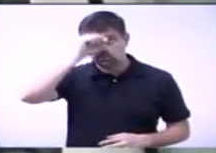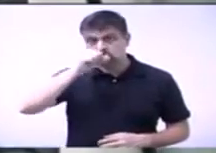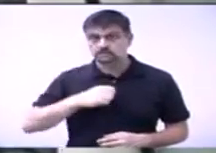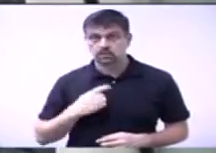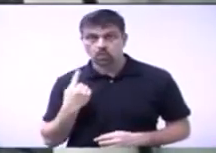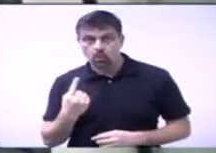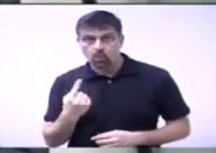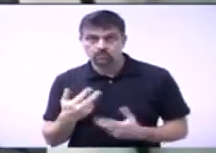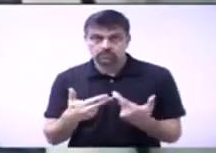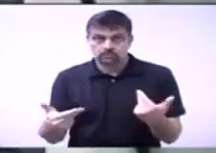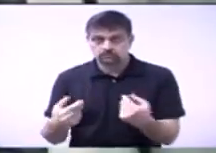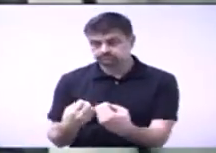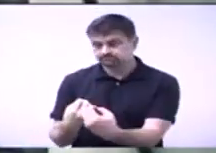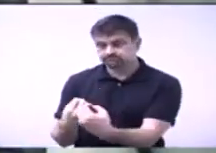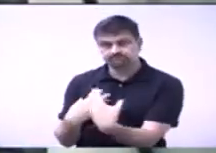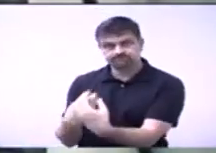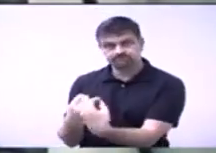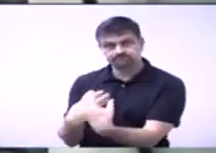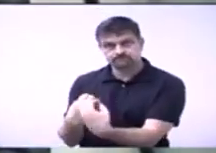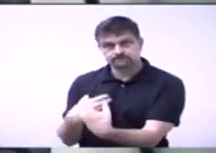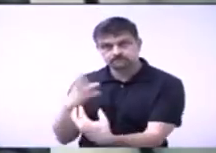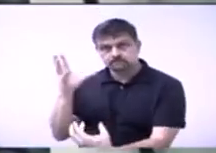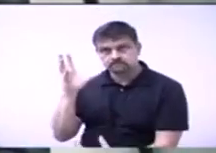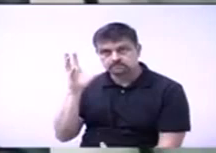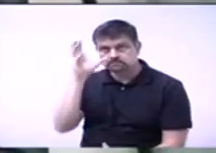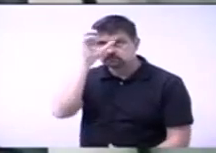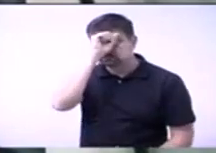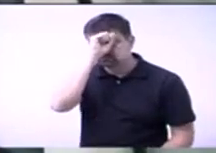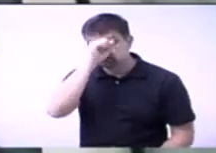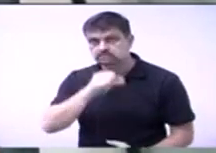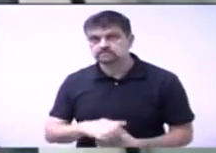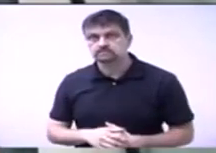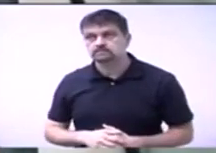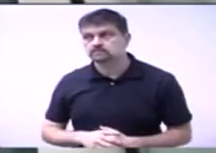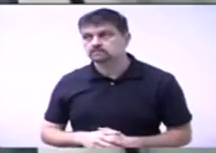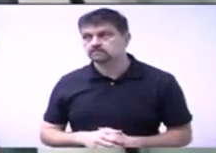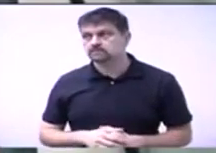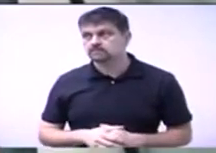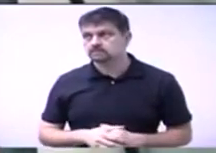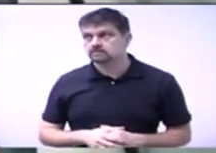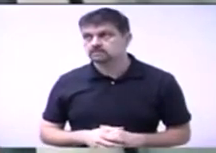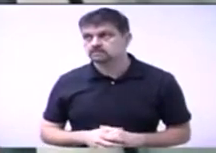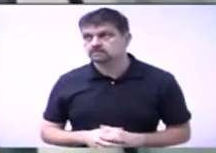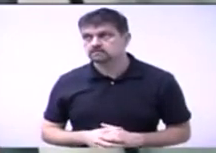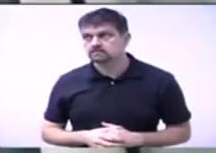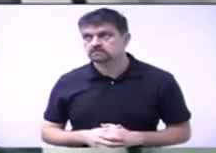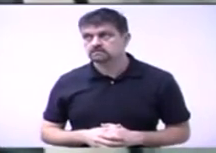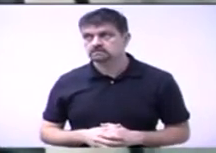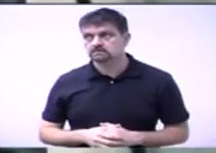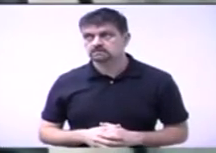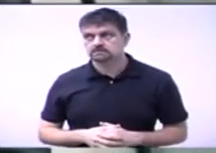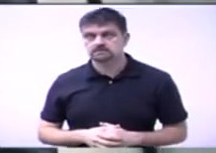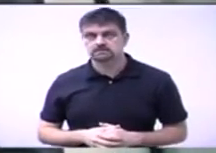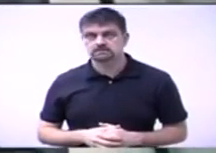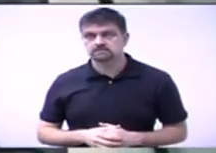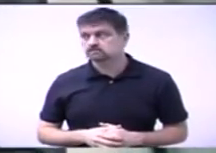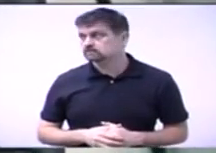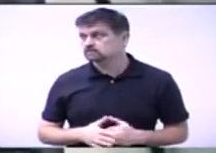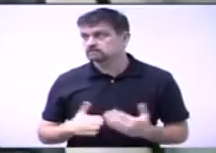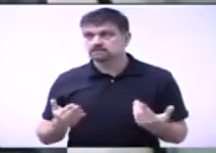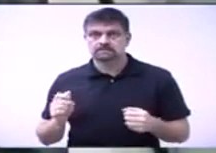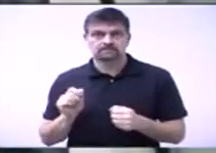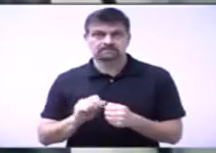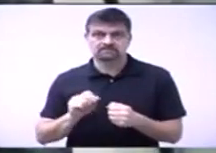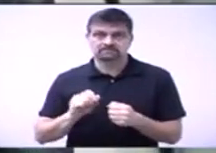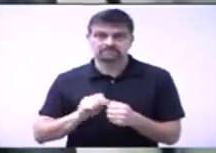das lições que eu aprendi é um dito popular que é muito verdadeiro. Não dá para fazer